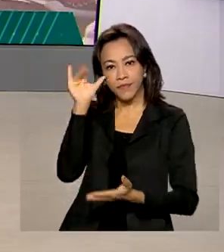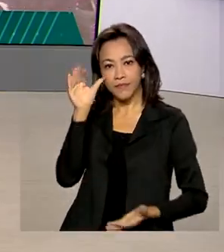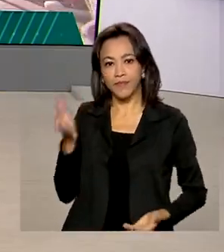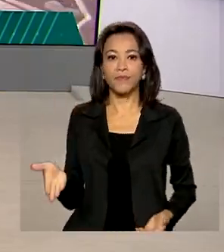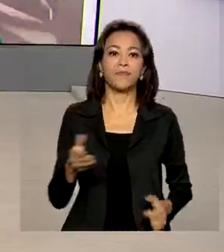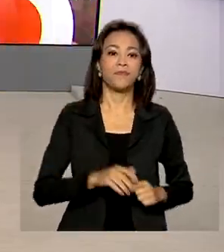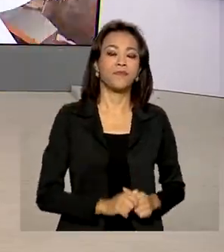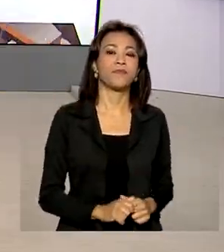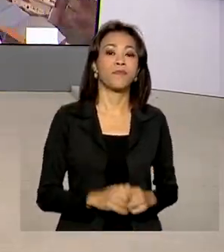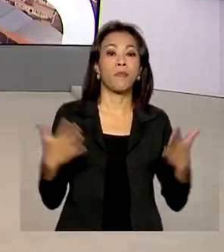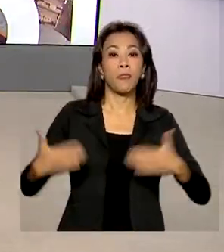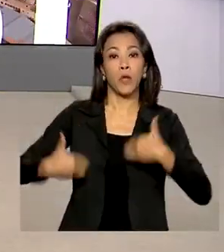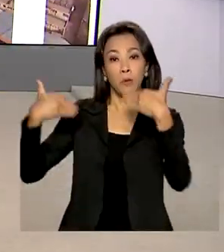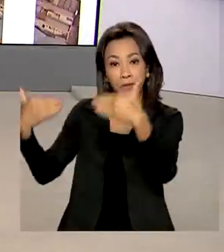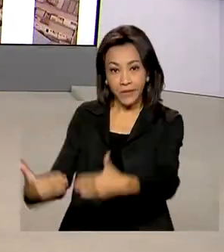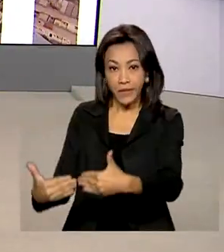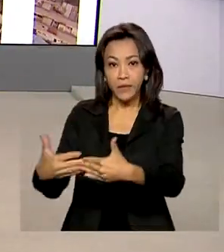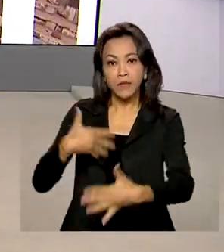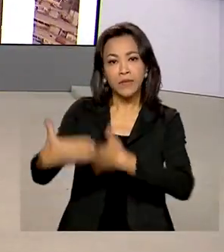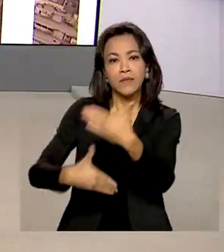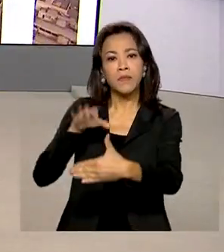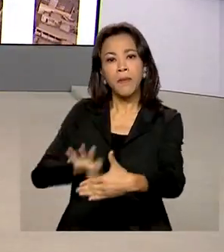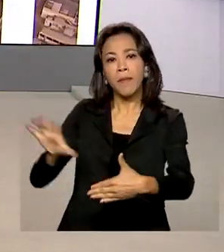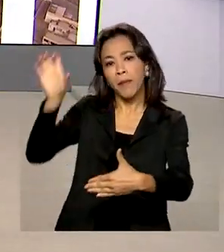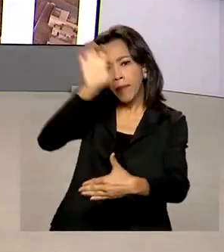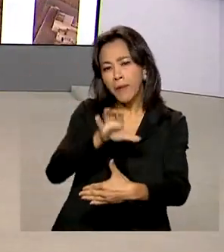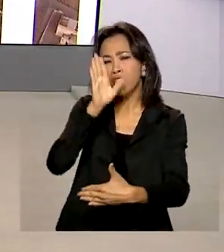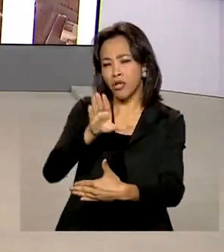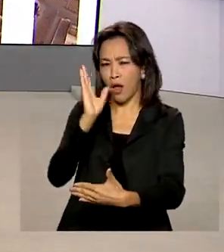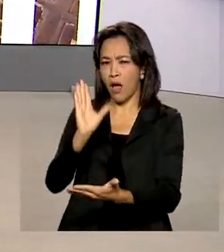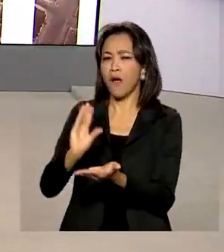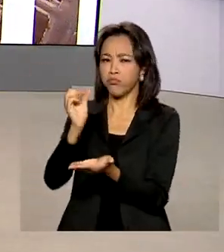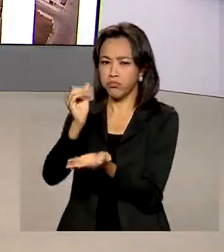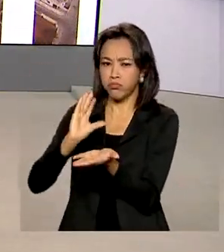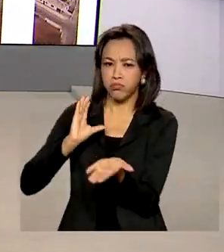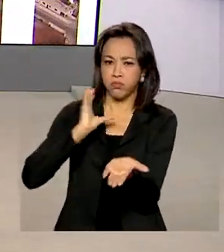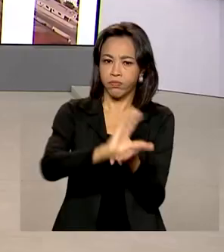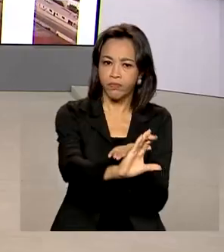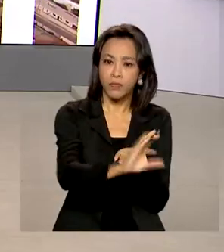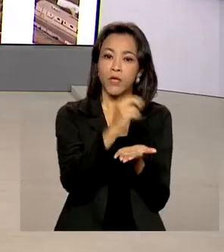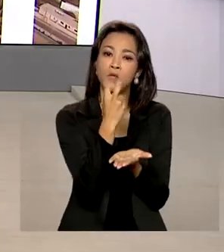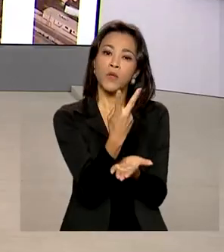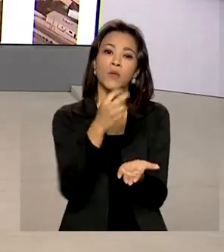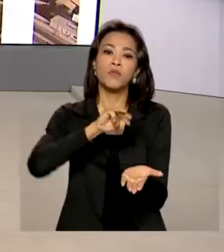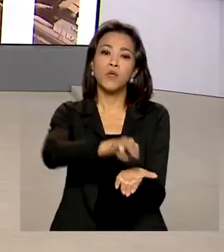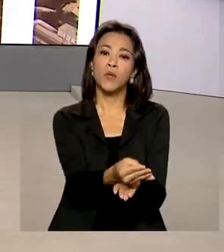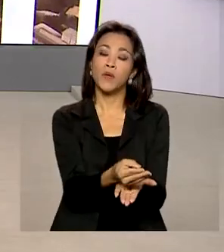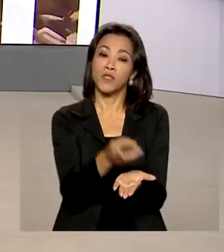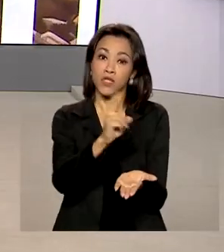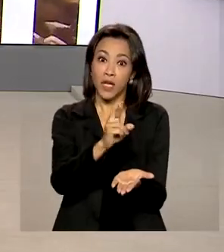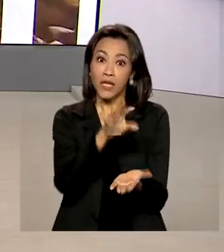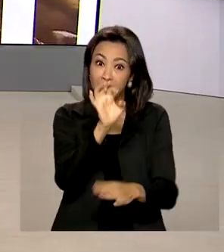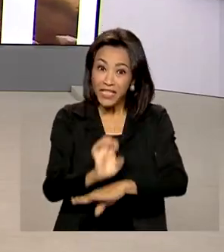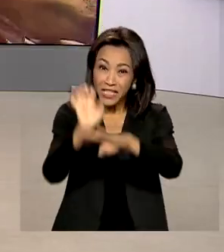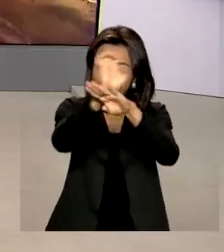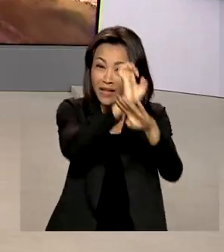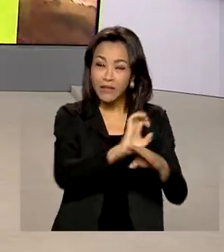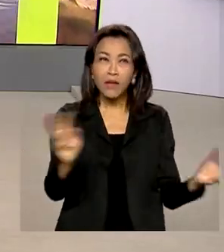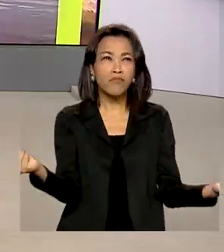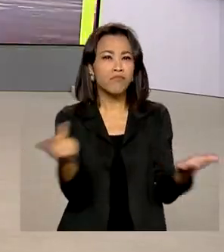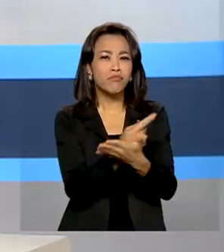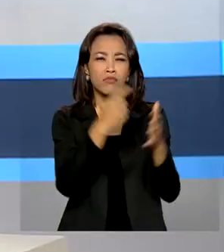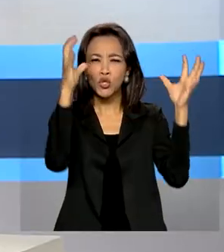O Ministério do Desenvolvimento Regional autorizou repasse de 2 milhões de reais para estados atingidos por desastres